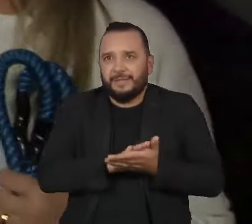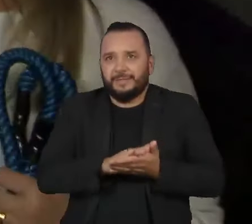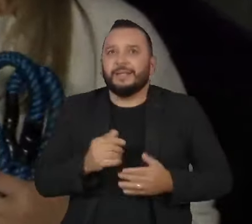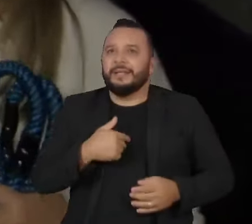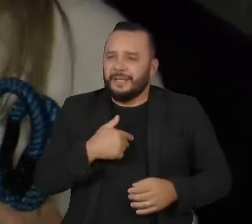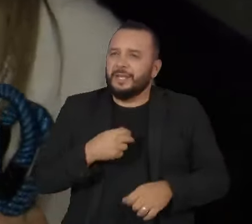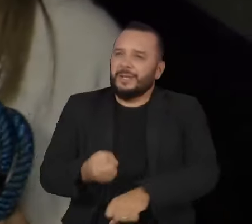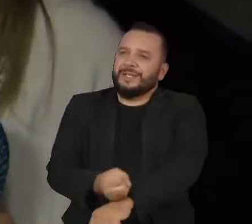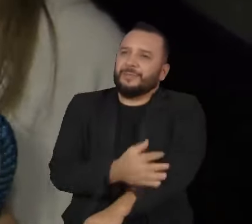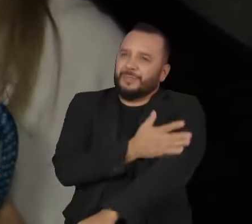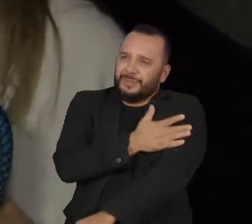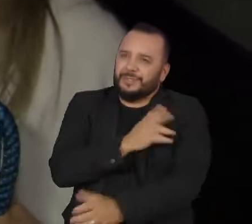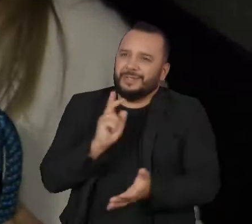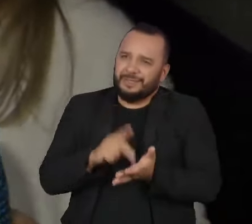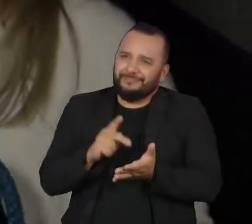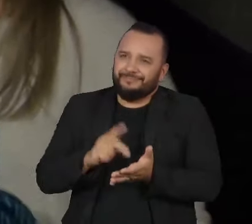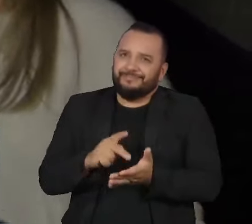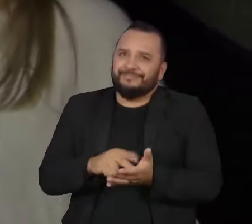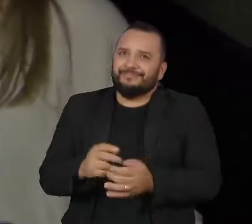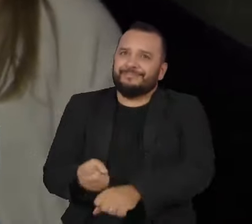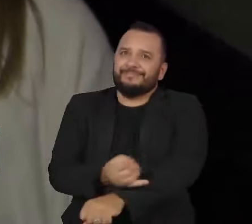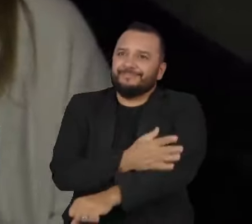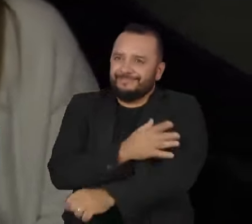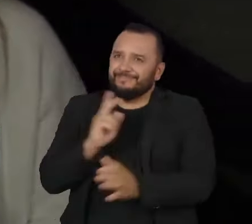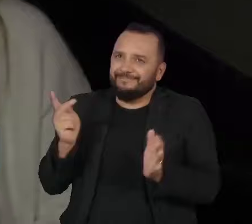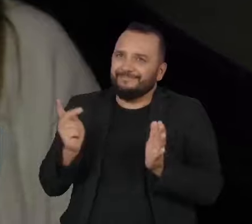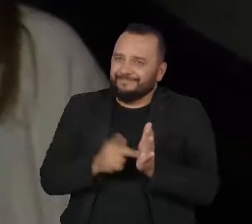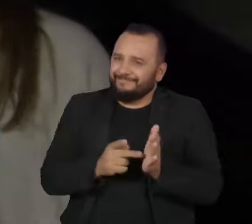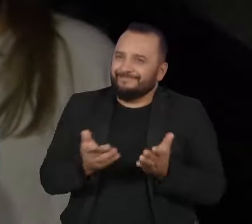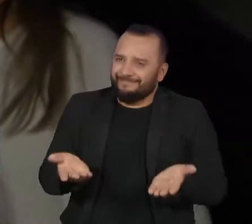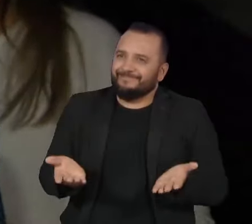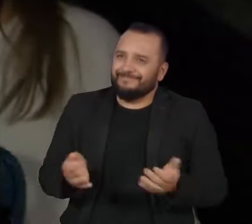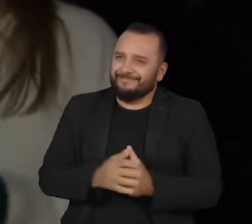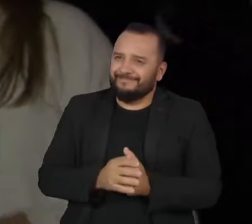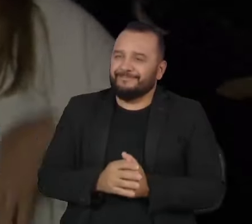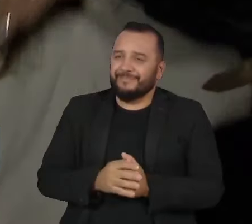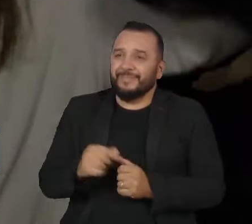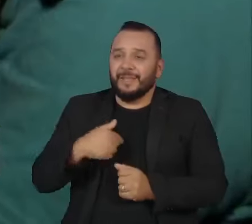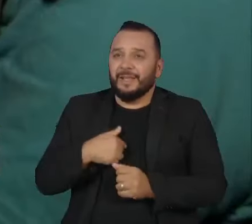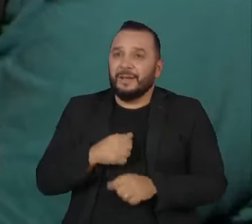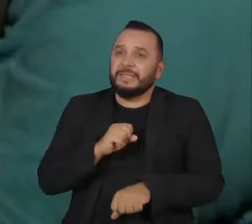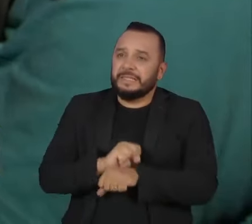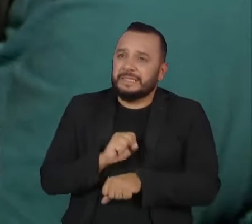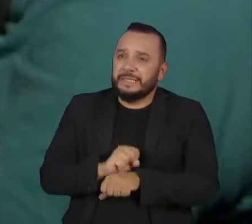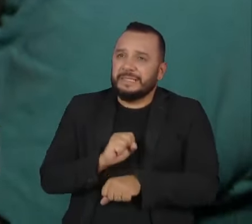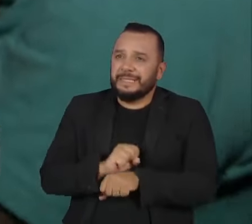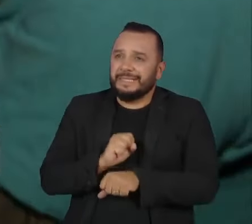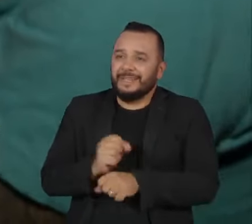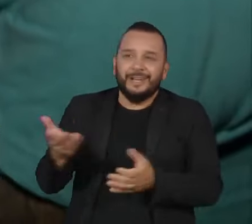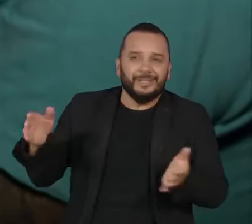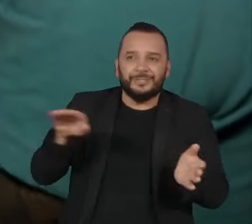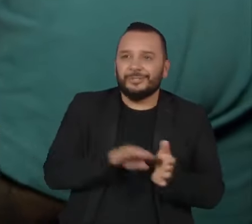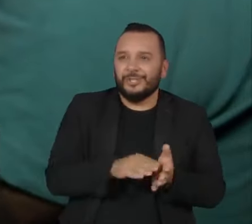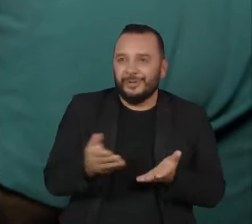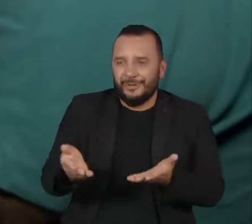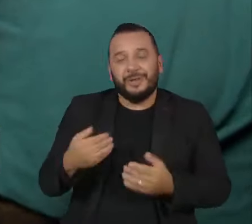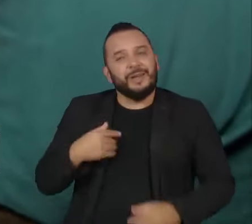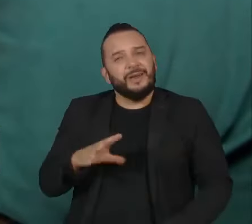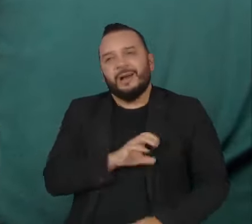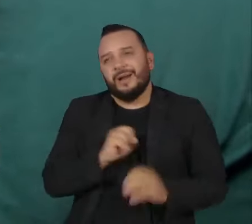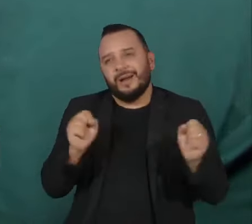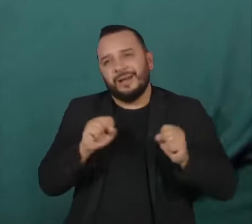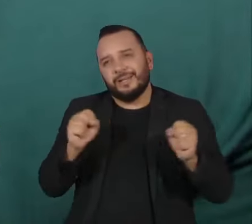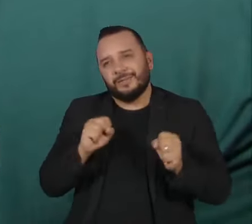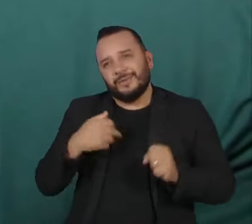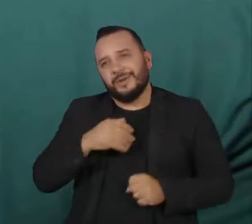emoção indescritível, de verdade. Como eu tava esperando ele. Uma porque eu amo bicho e